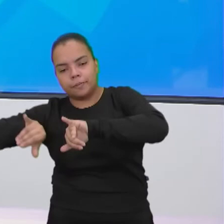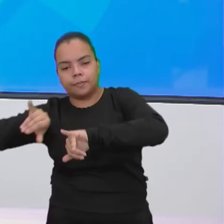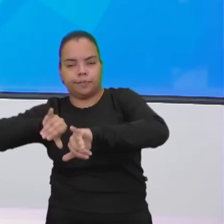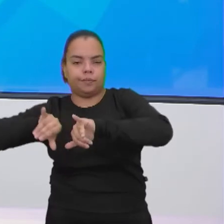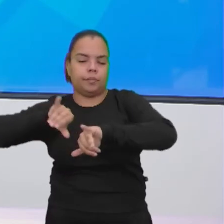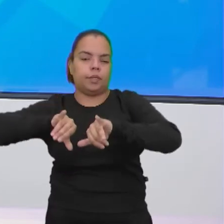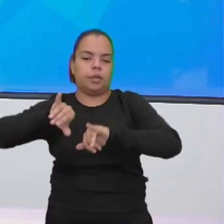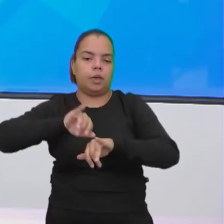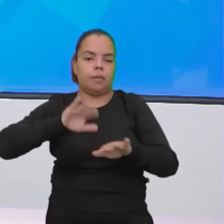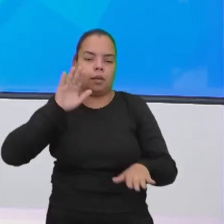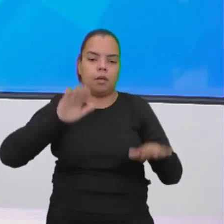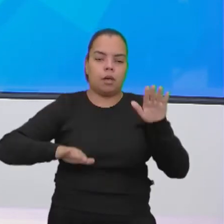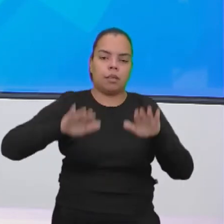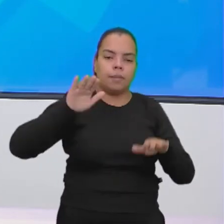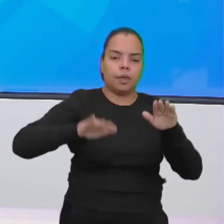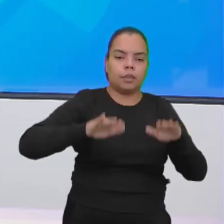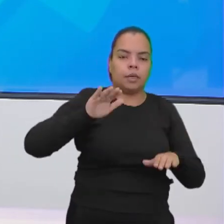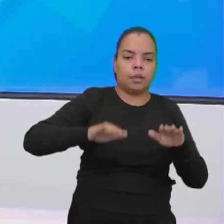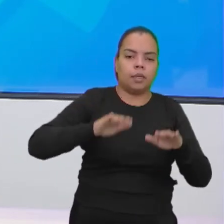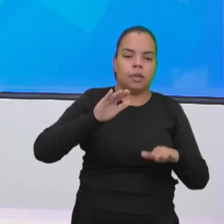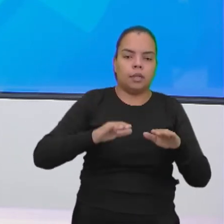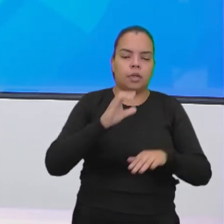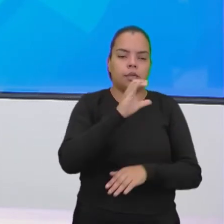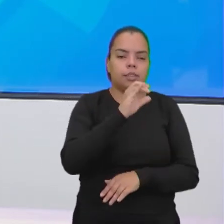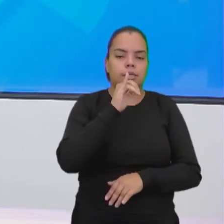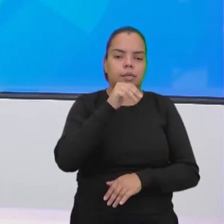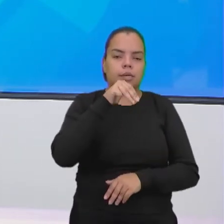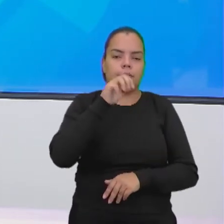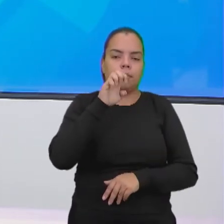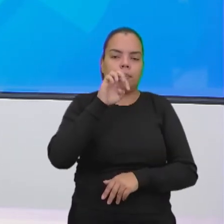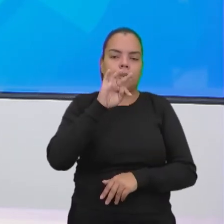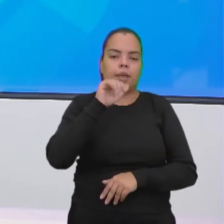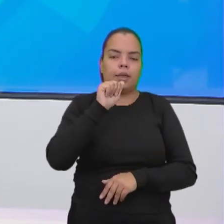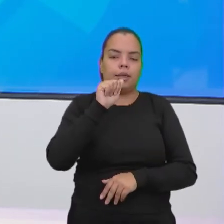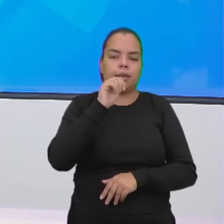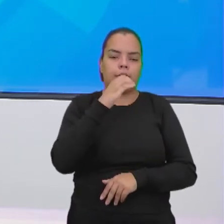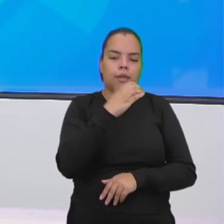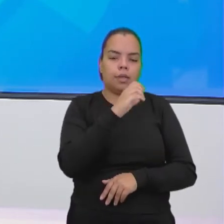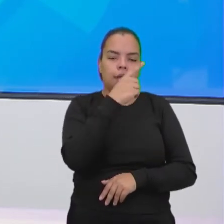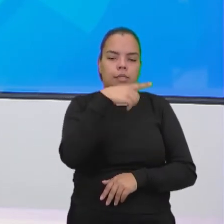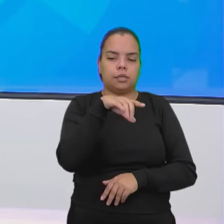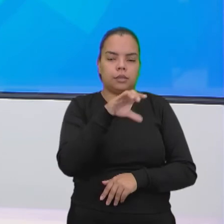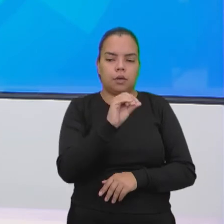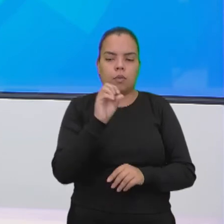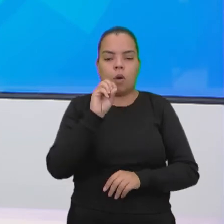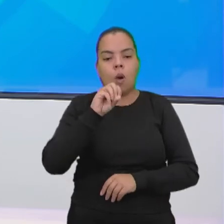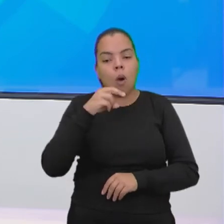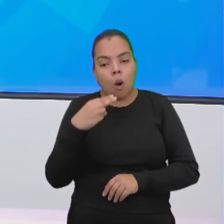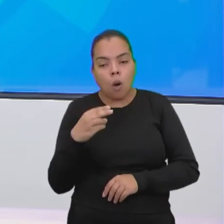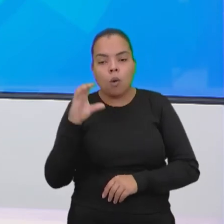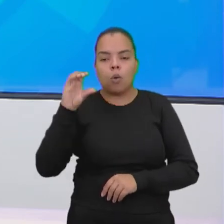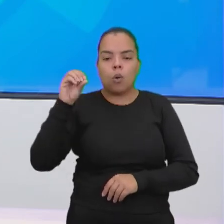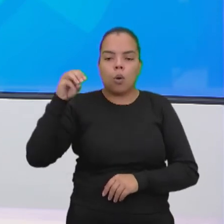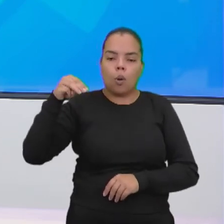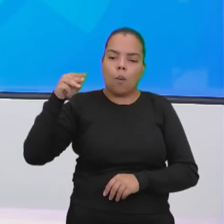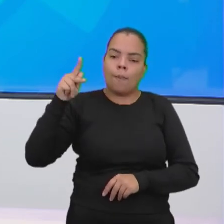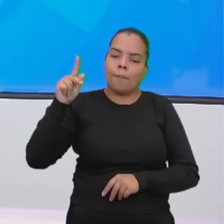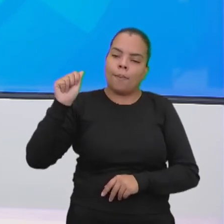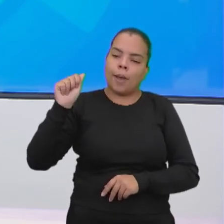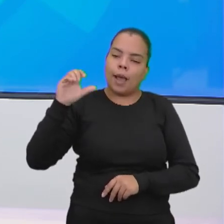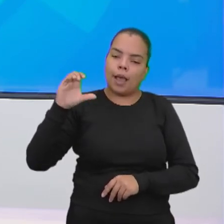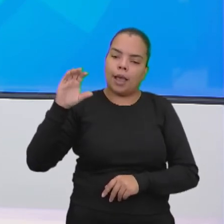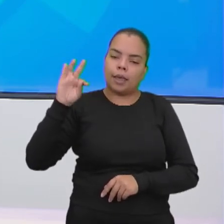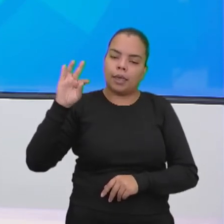desse tipo, se é cimentação ou compactação, a porosidade ela é maior. Então, no caso da cimentação, a porosidade é maior, o